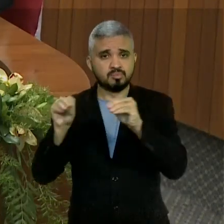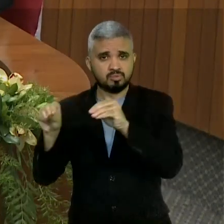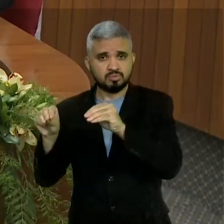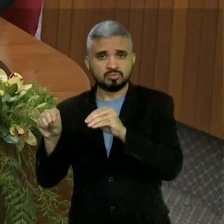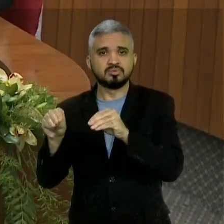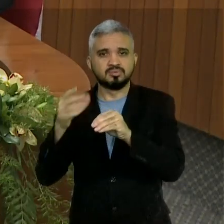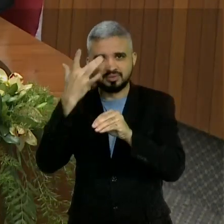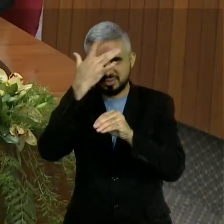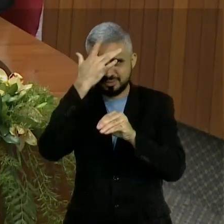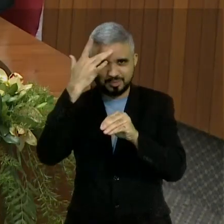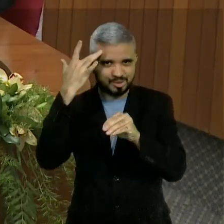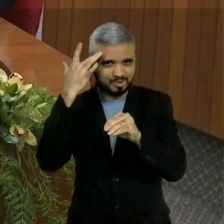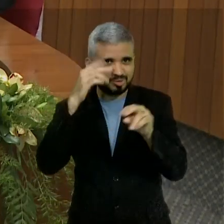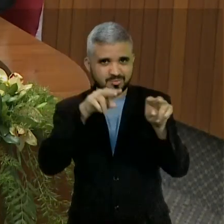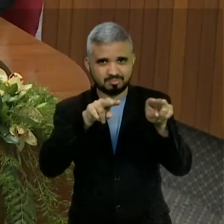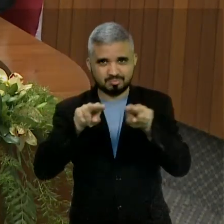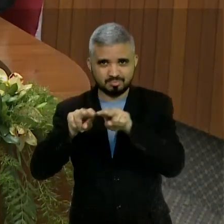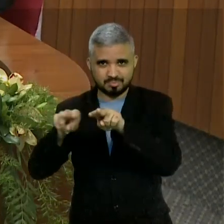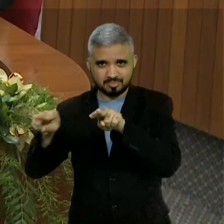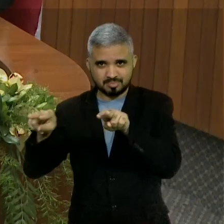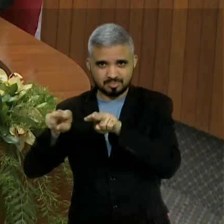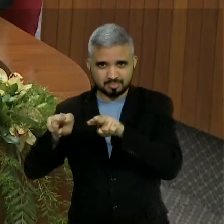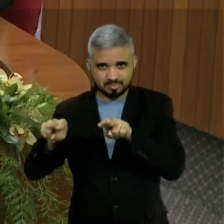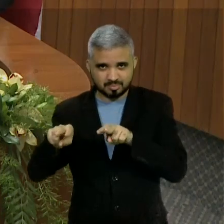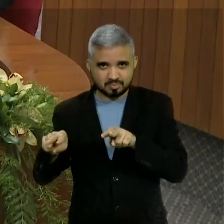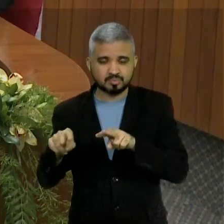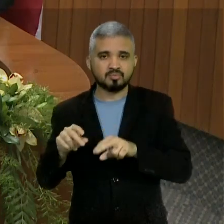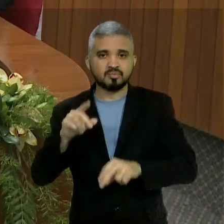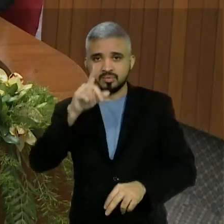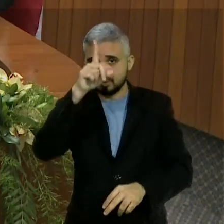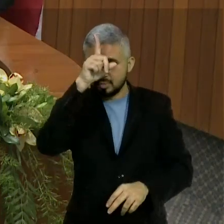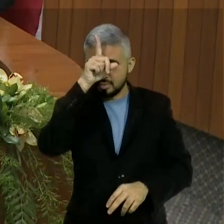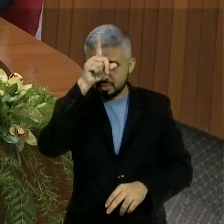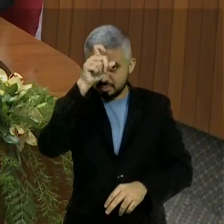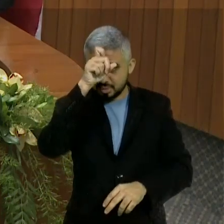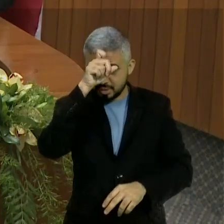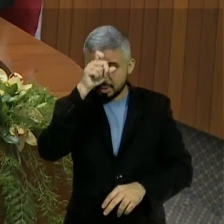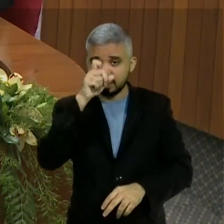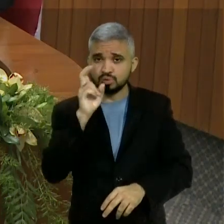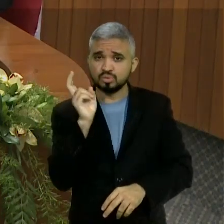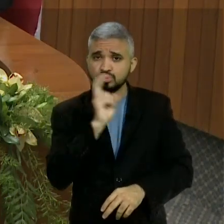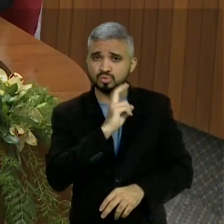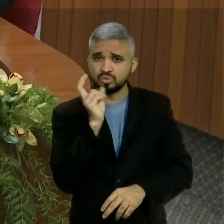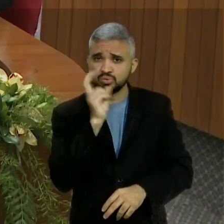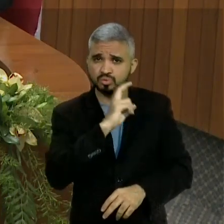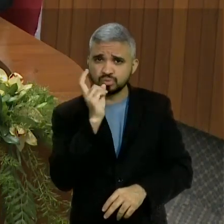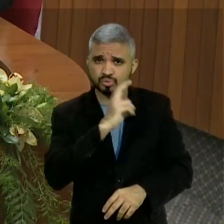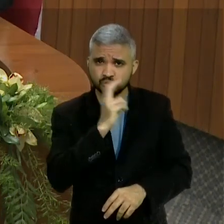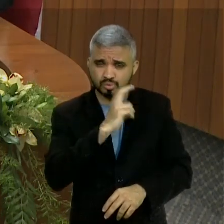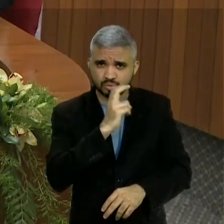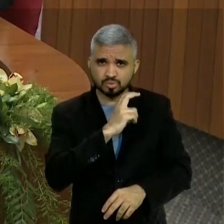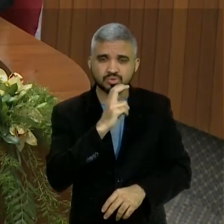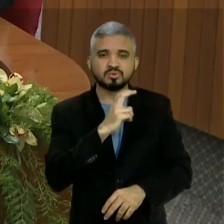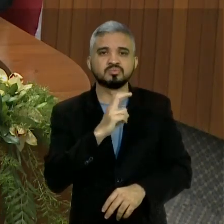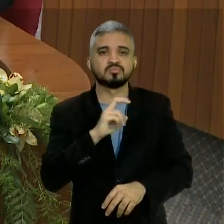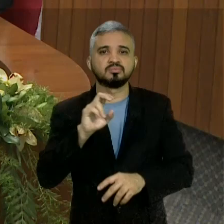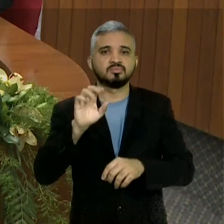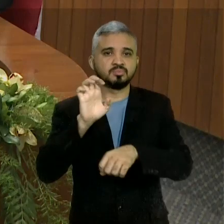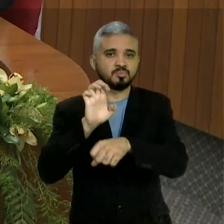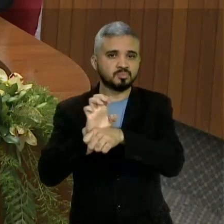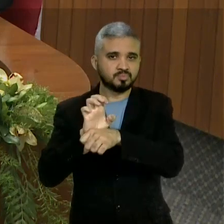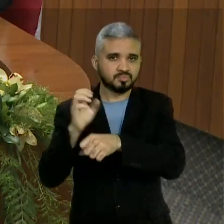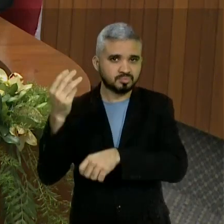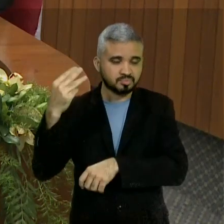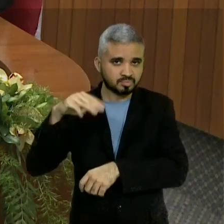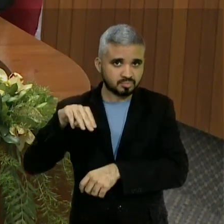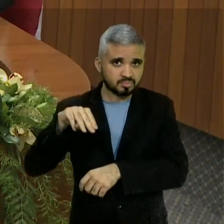PAS em vocês no hospital de urgência na maior porta de entrada de urgência do Maranhão urgência